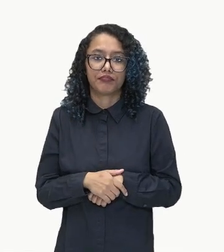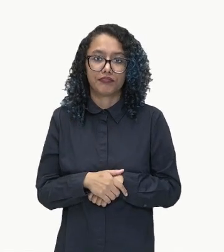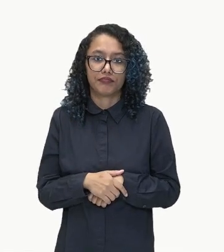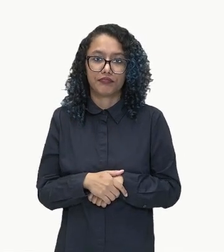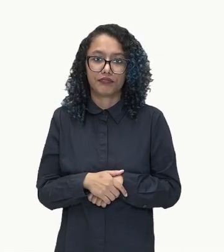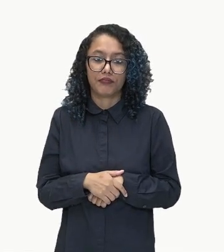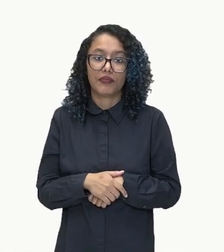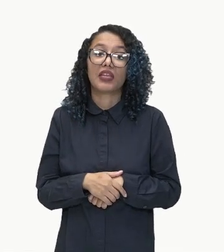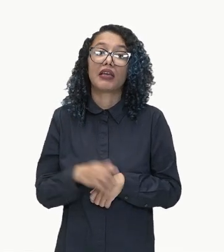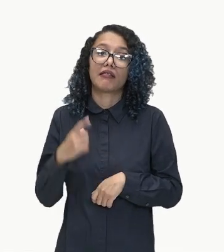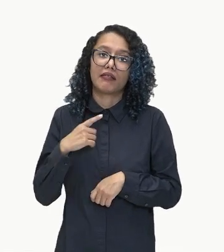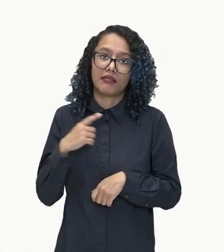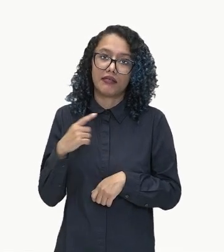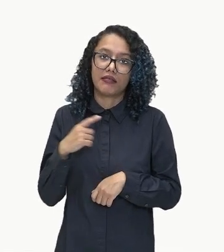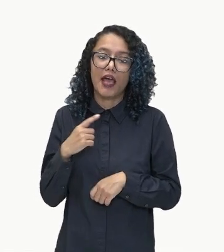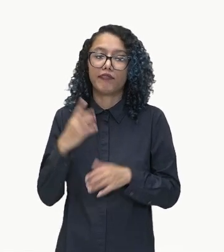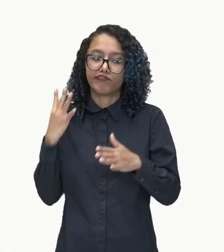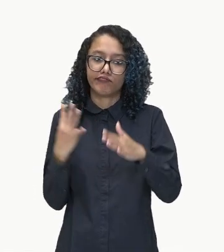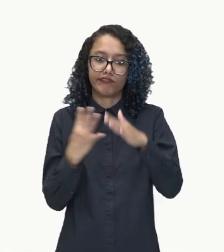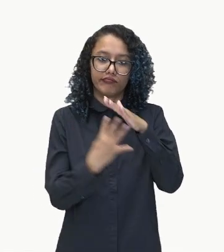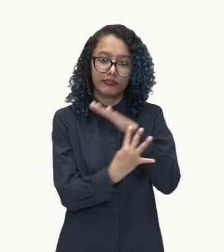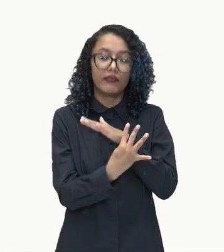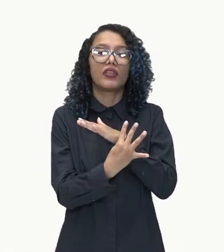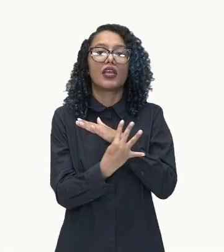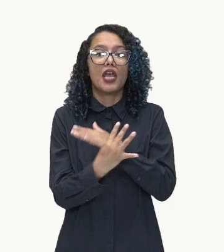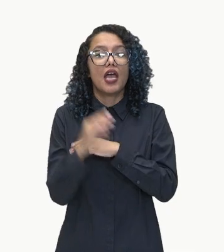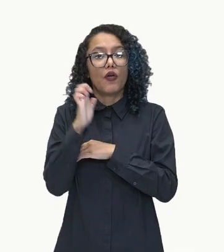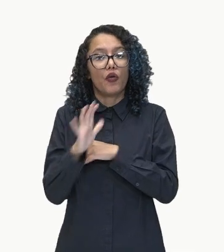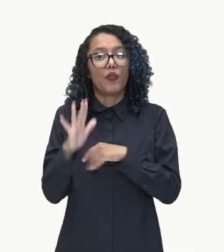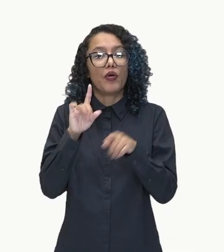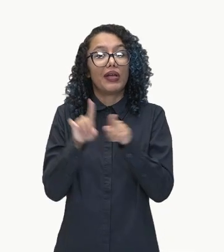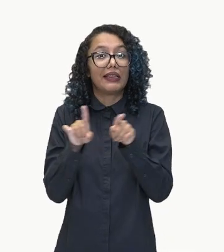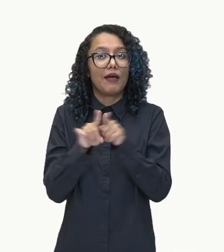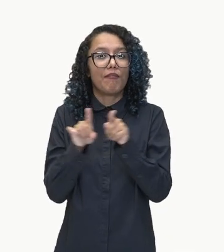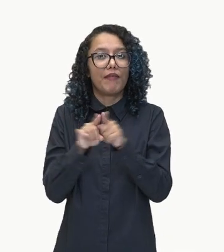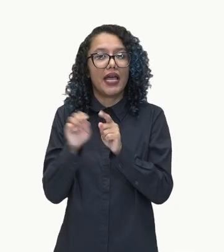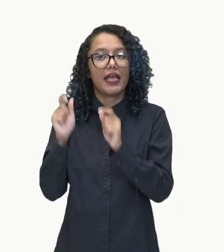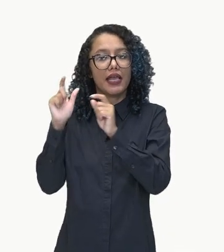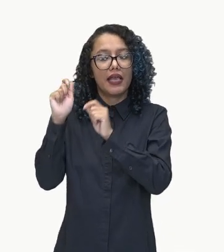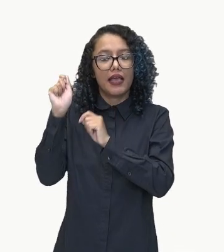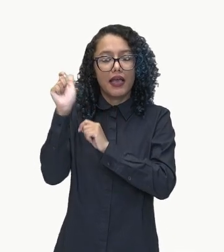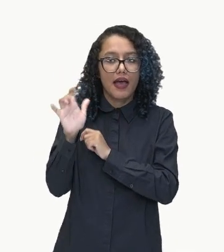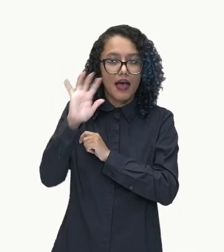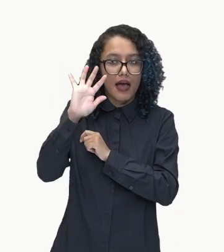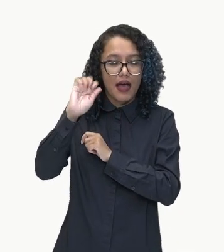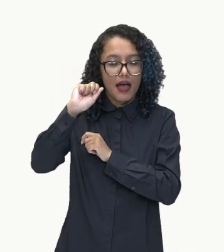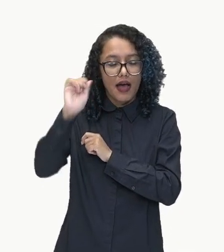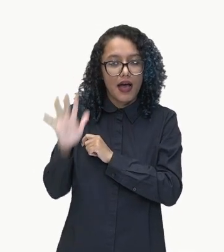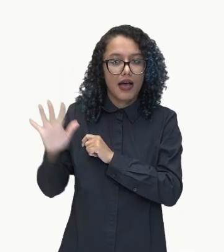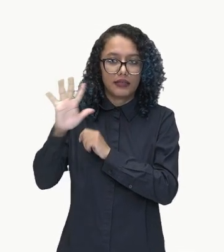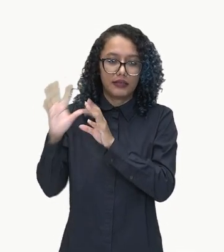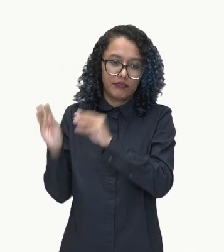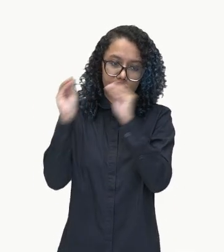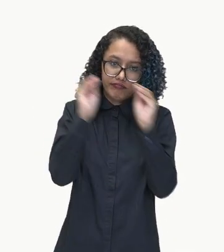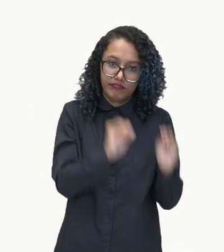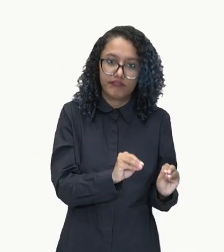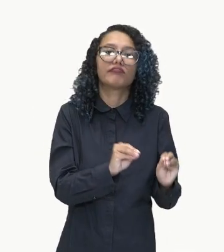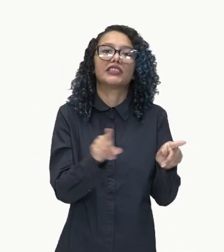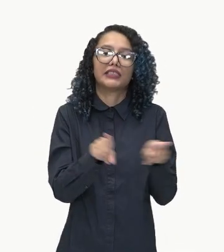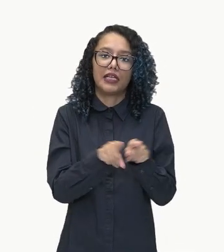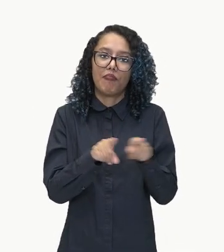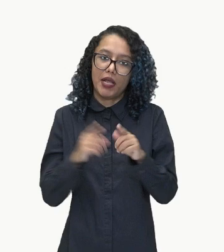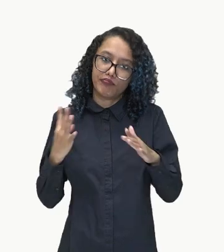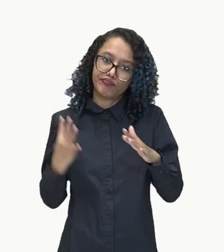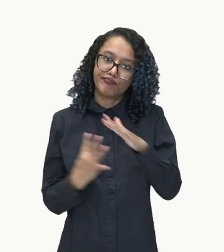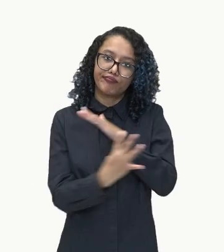imigrantes europeus e também os asiáticos. Então, os Estados Unidos, gente, ele vai ter essa estrutura populacional,